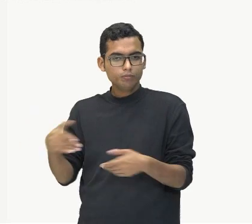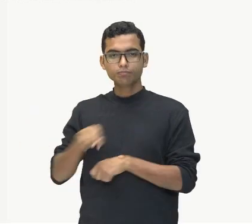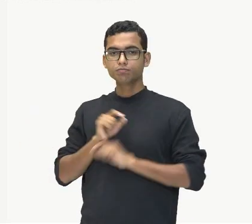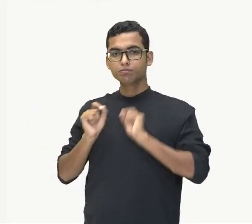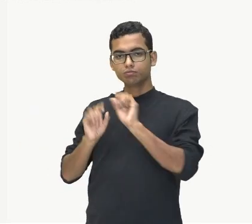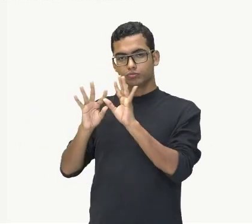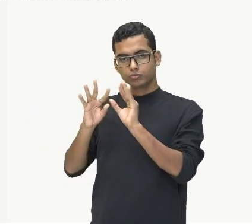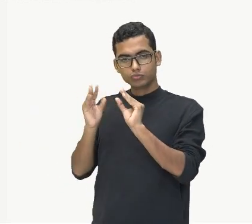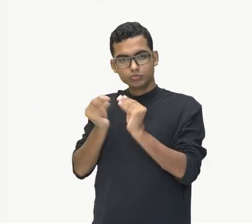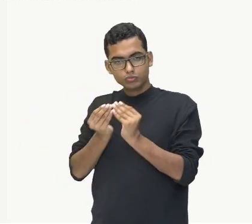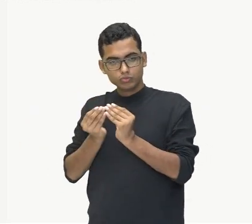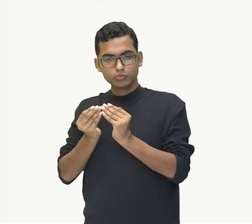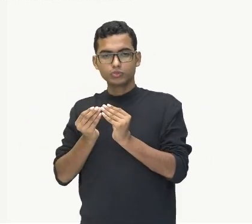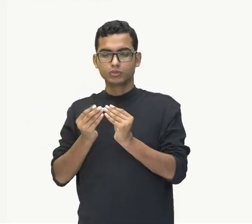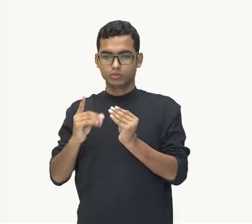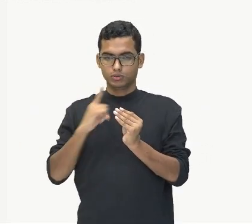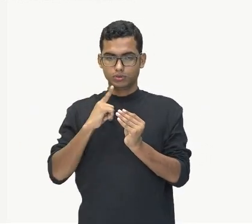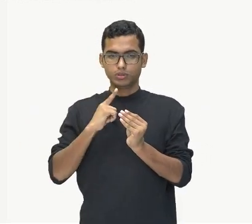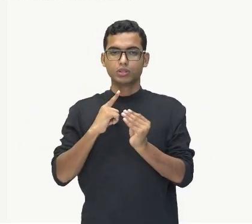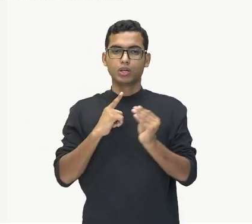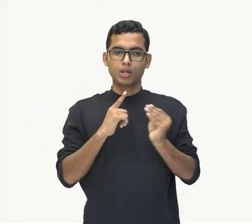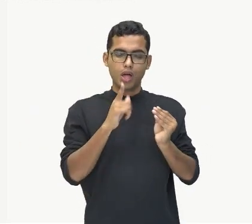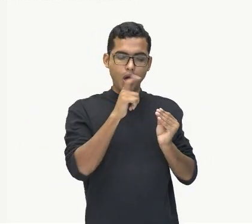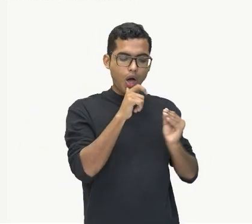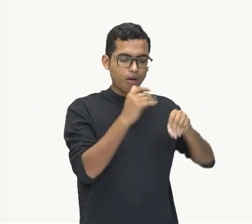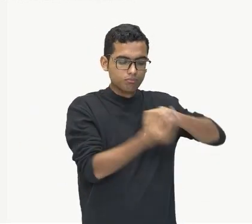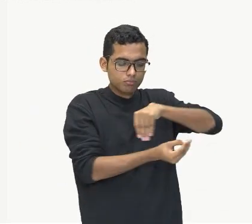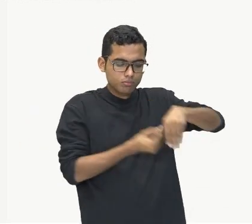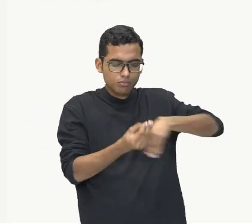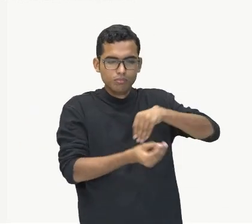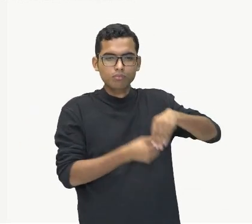que em solução aquosa